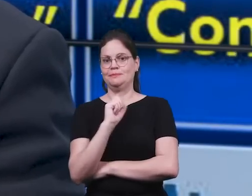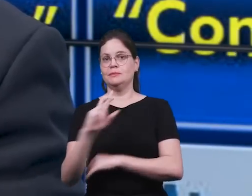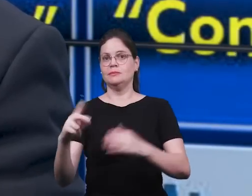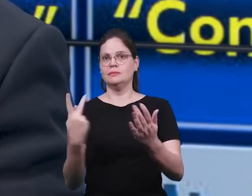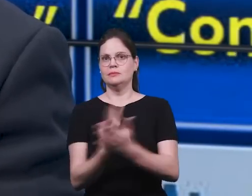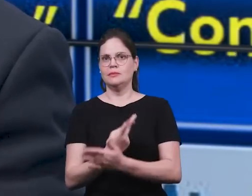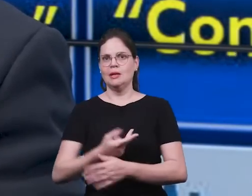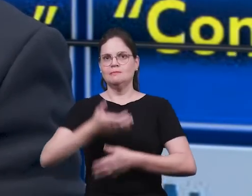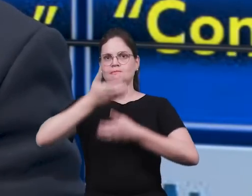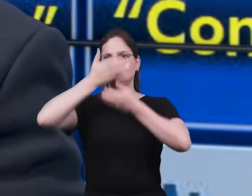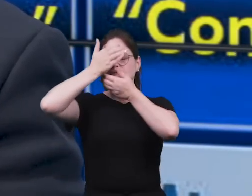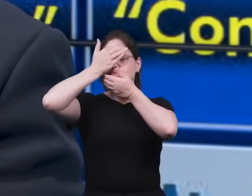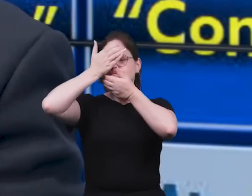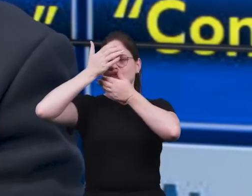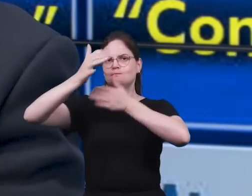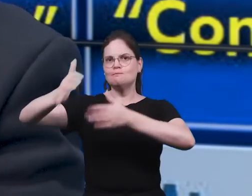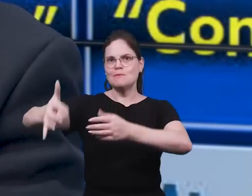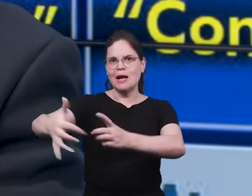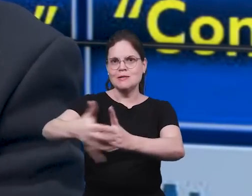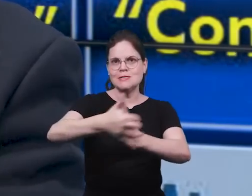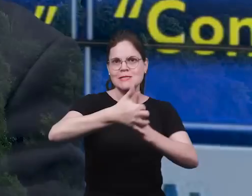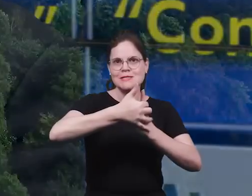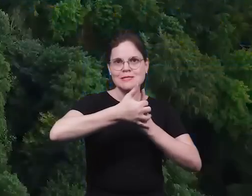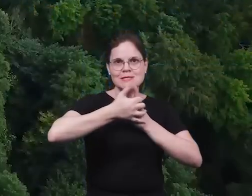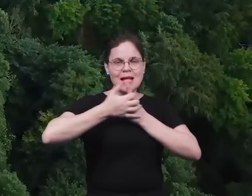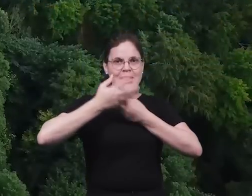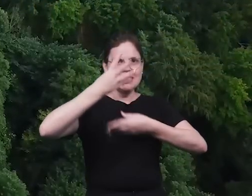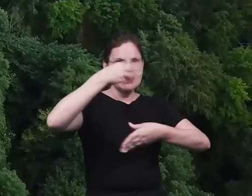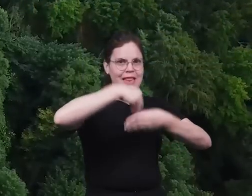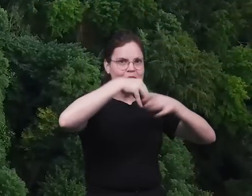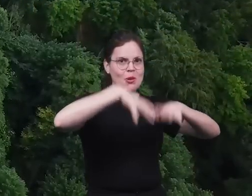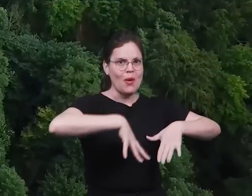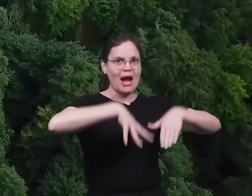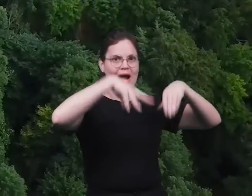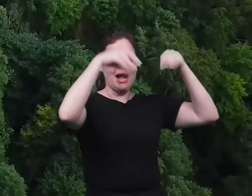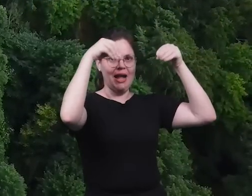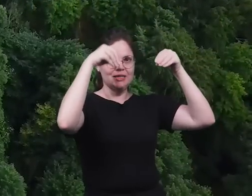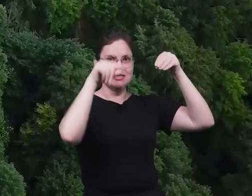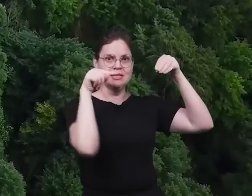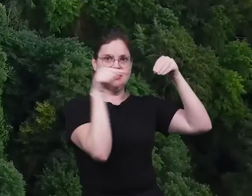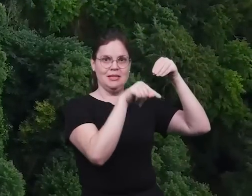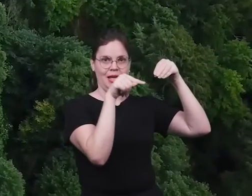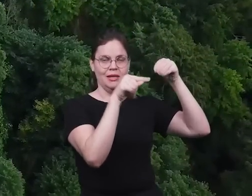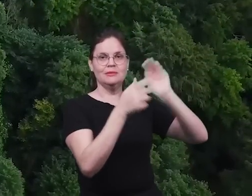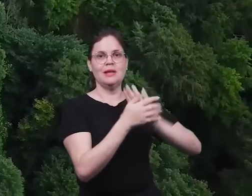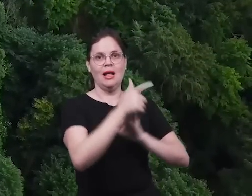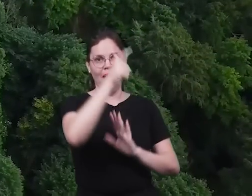sequestra Lutero, leva lá para o castelo dele de Wartburg,